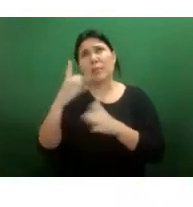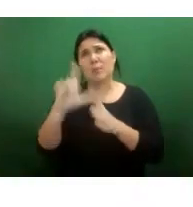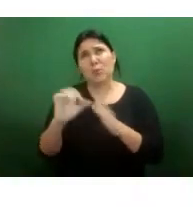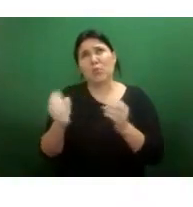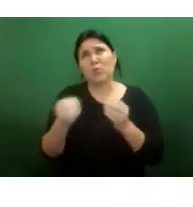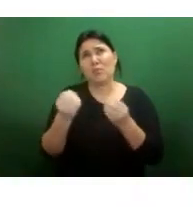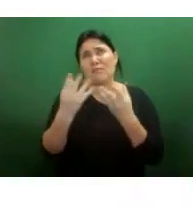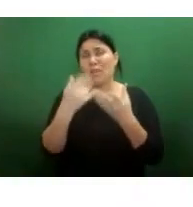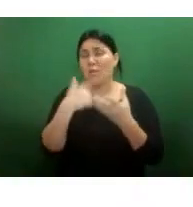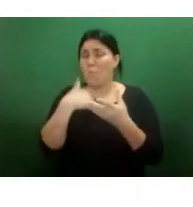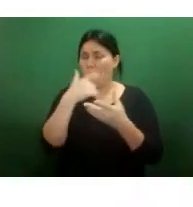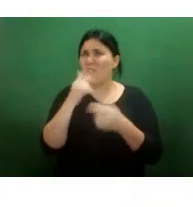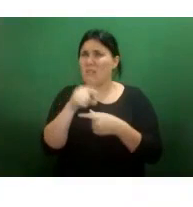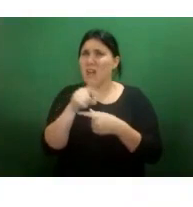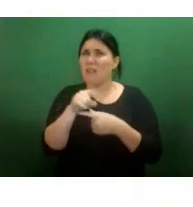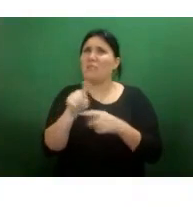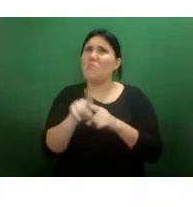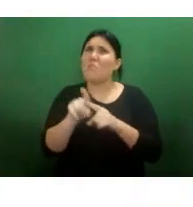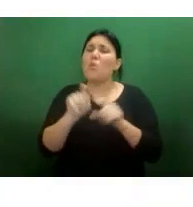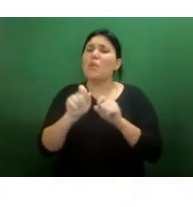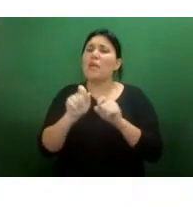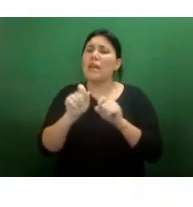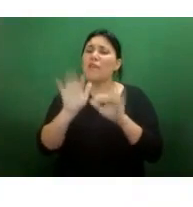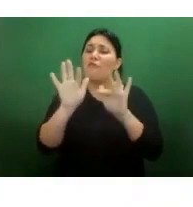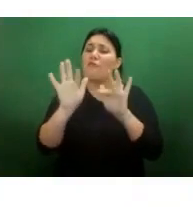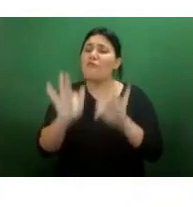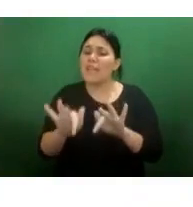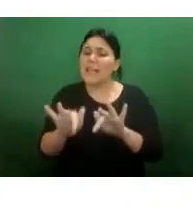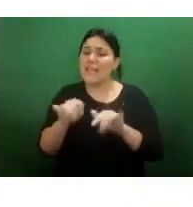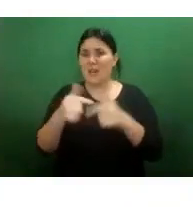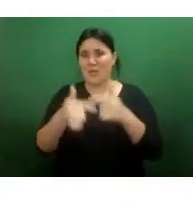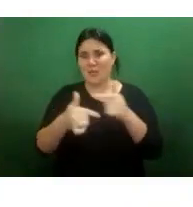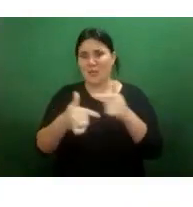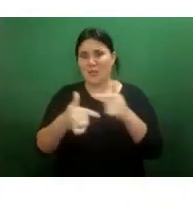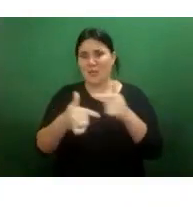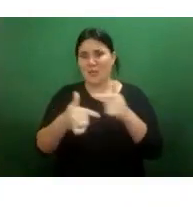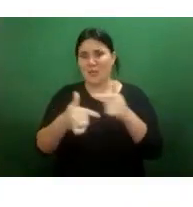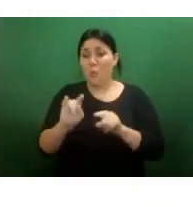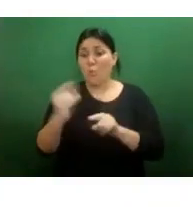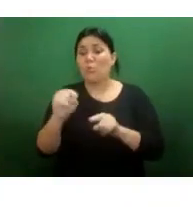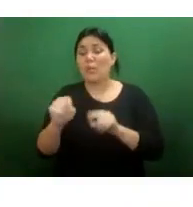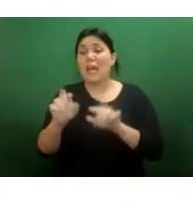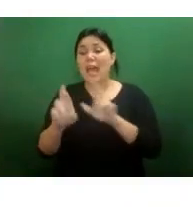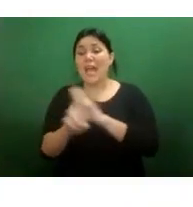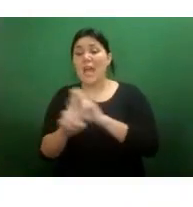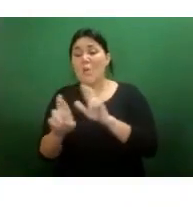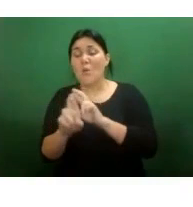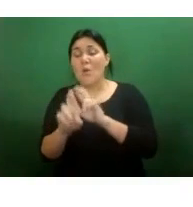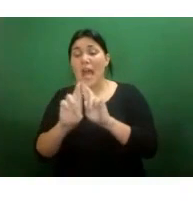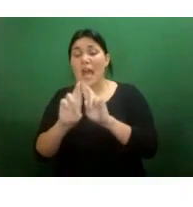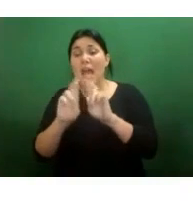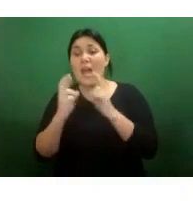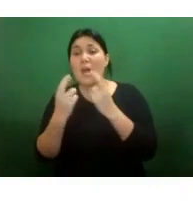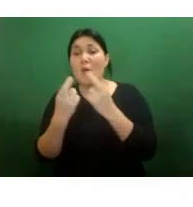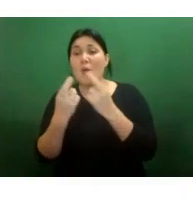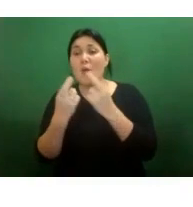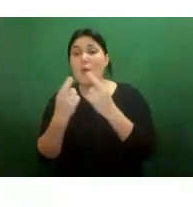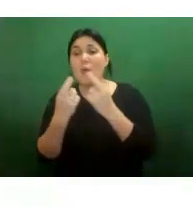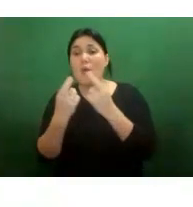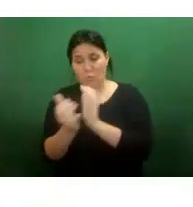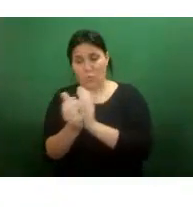é isso, finalizar o trabalho e uma reunião também com a equipe, né, para ver o que que pode ser melhorado